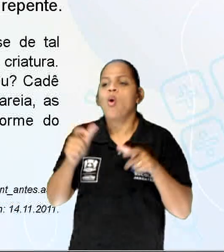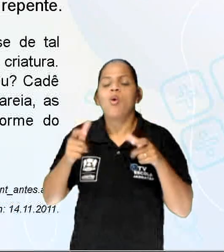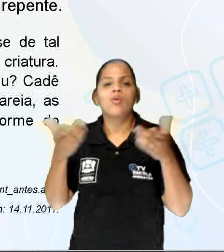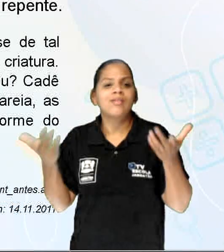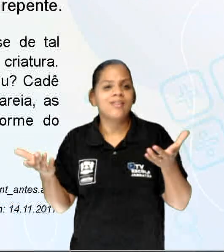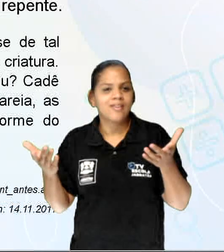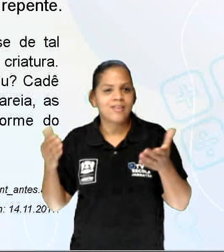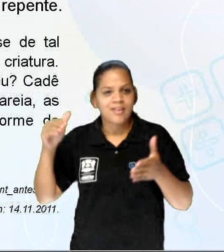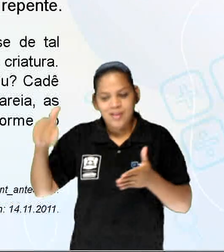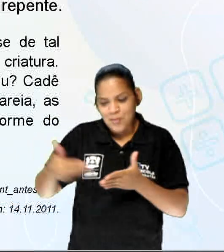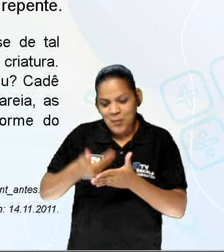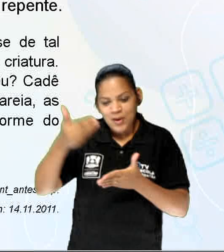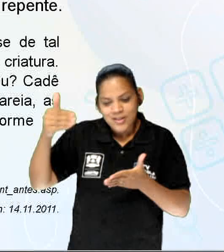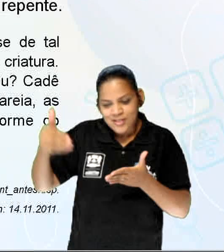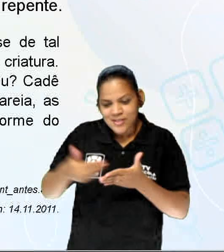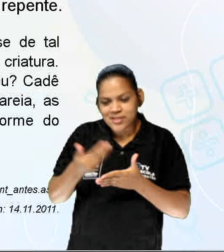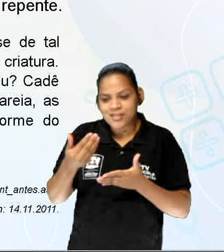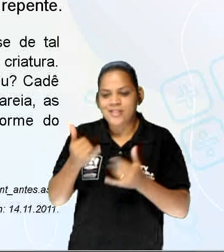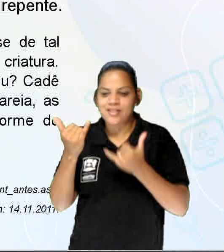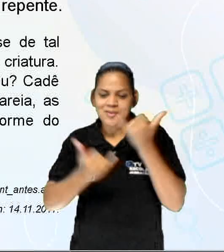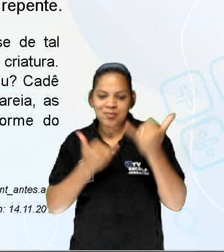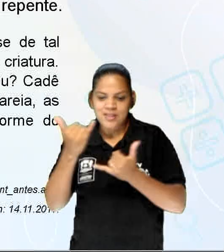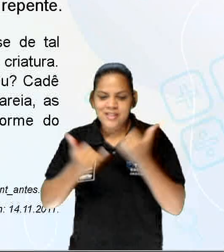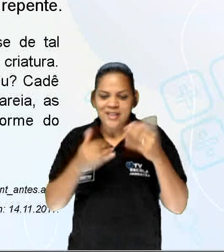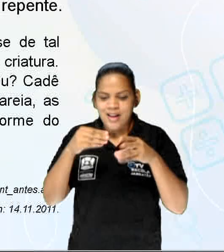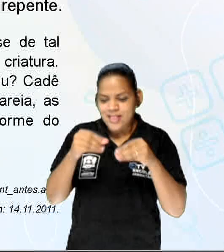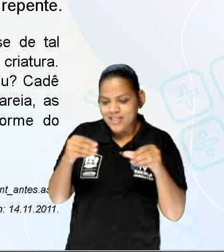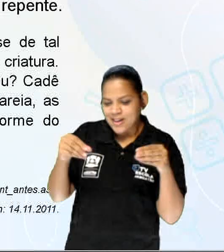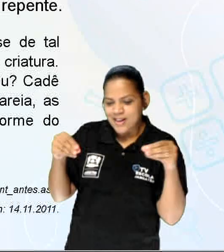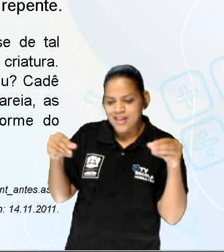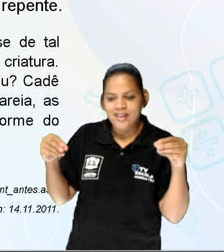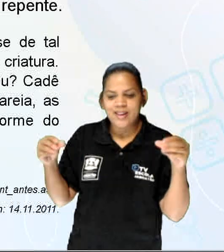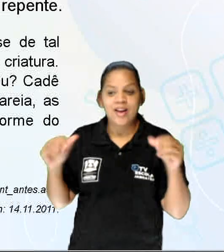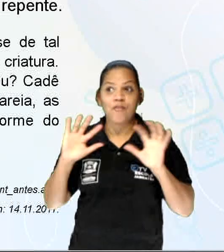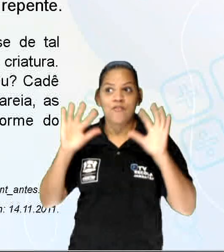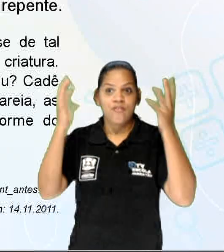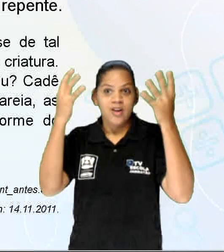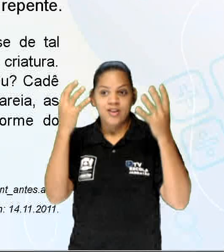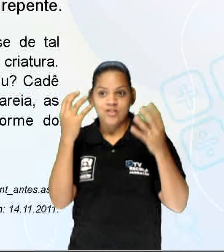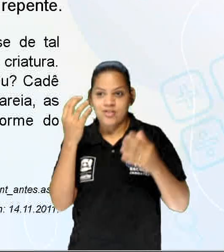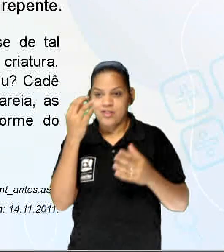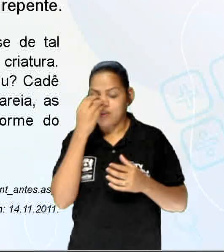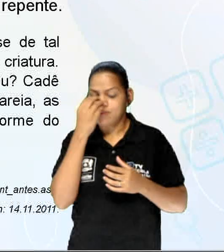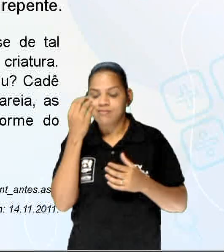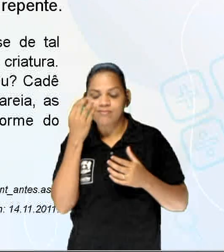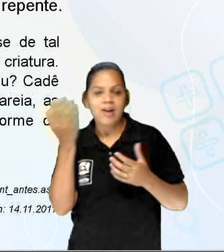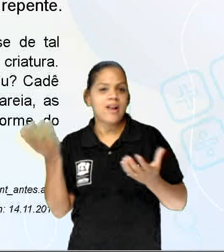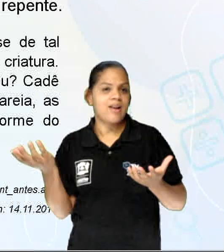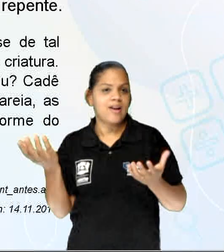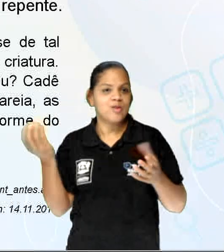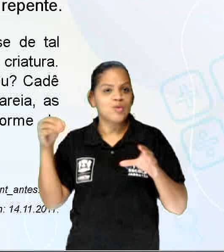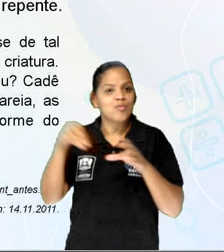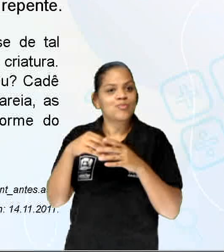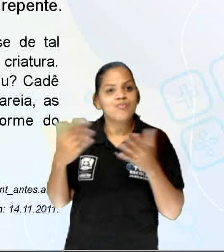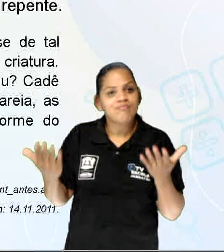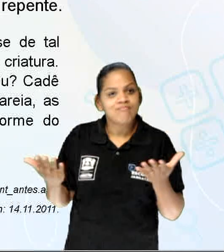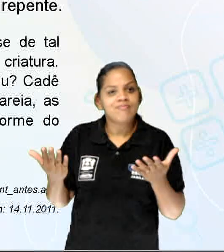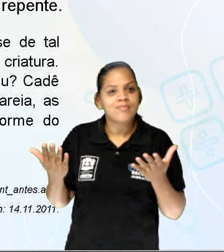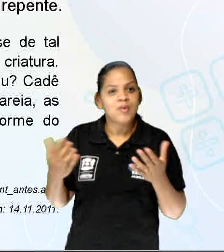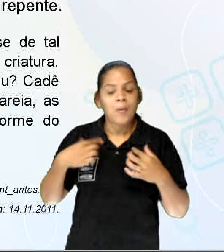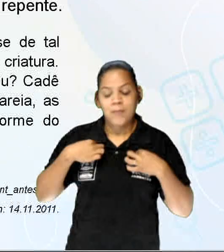areia? As festinhas de aniversário com palhaços, amiguinhos e o primeiro uniforme do